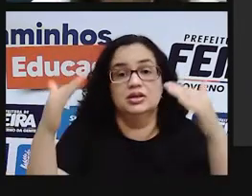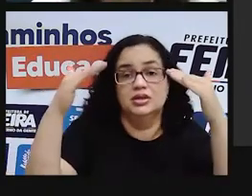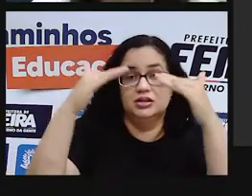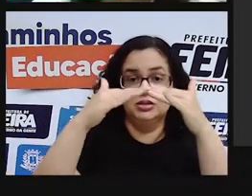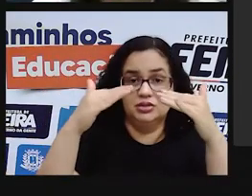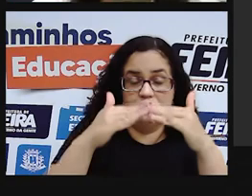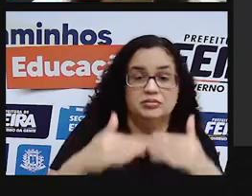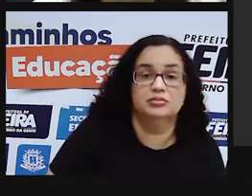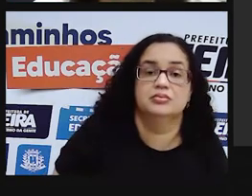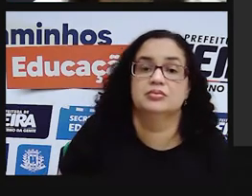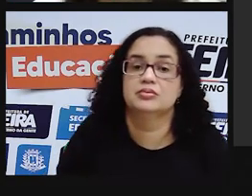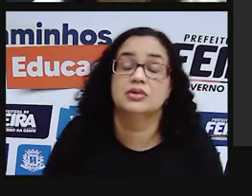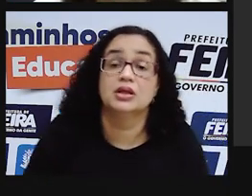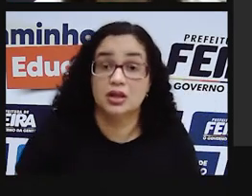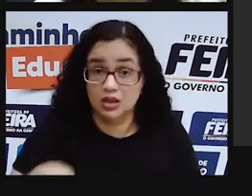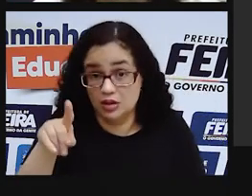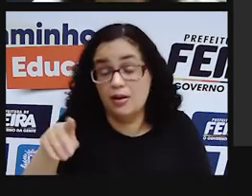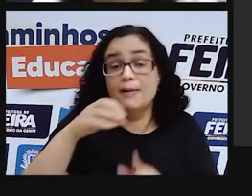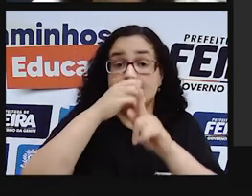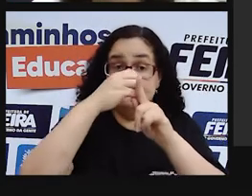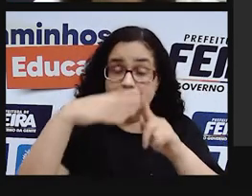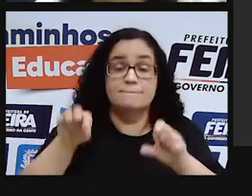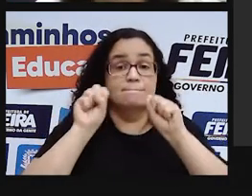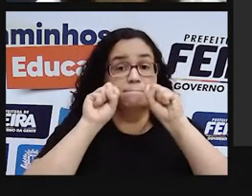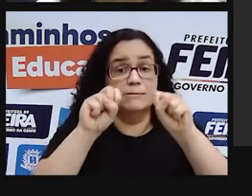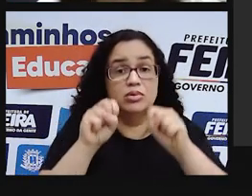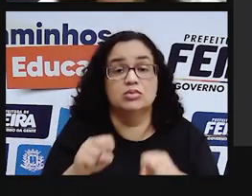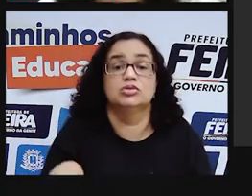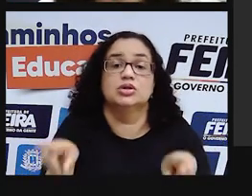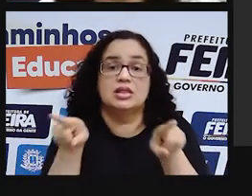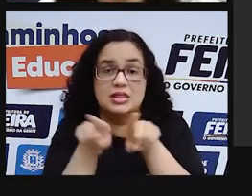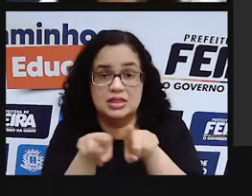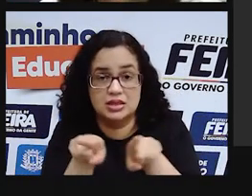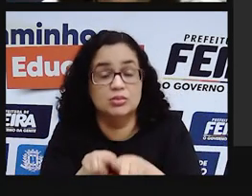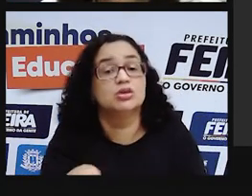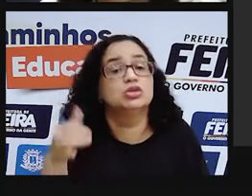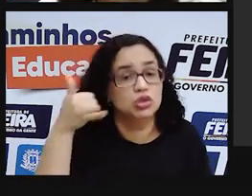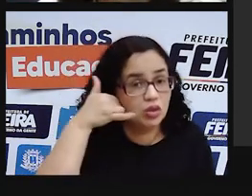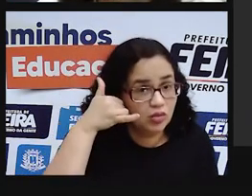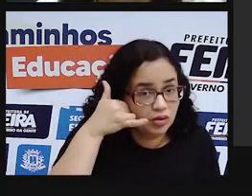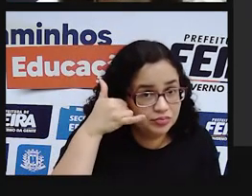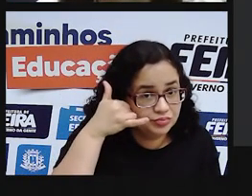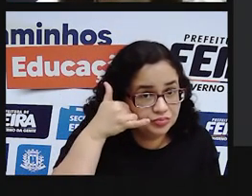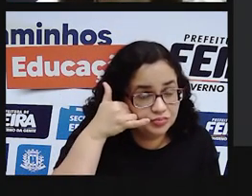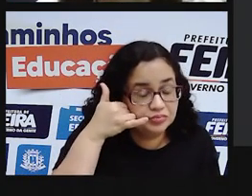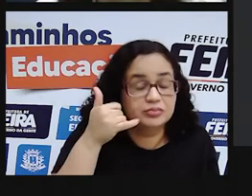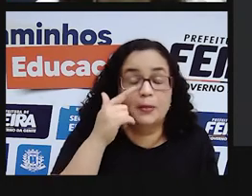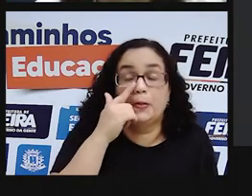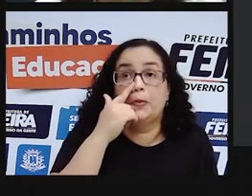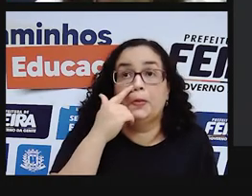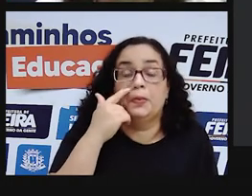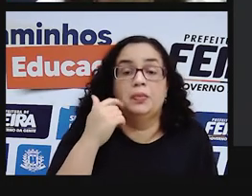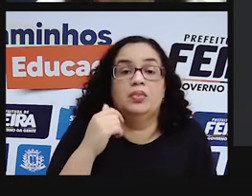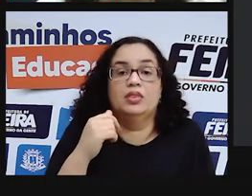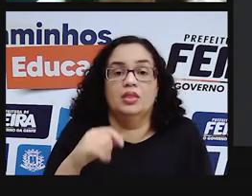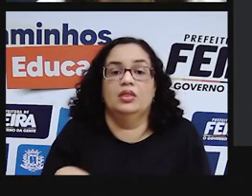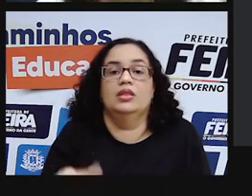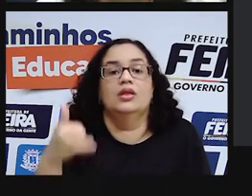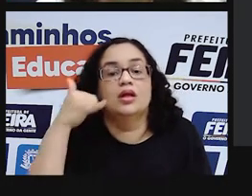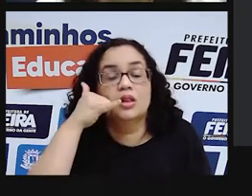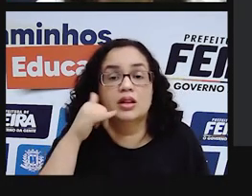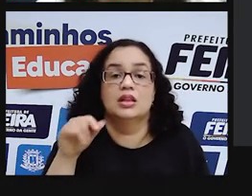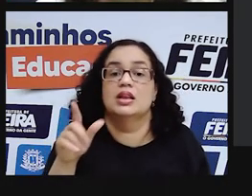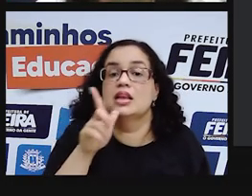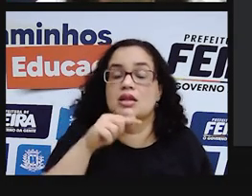casa né esse essa ferramenta ela pode ser acessada também utilizando o celular então além de explorar as